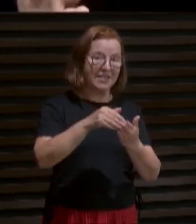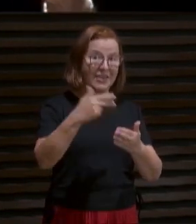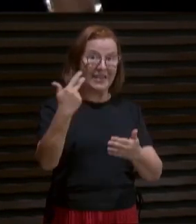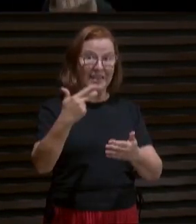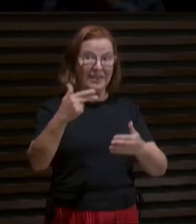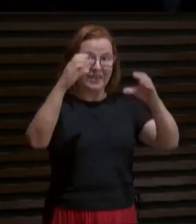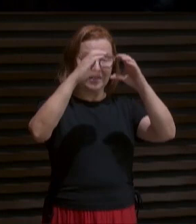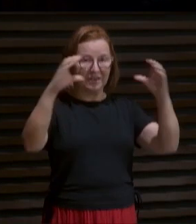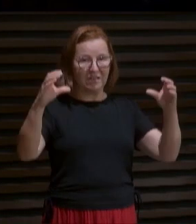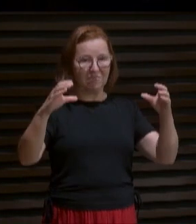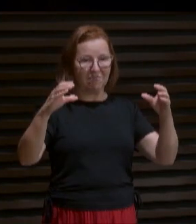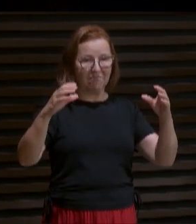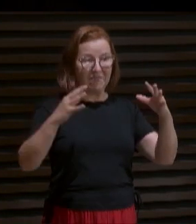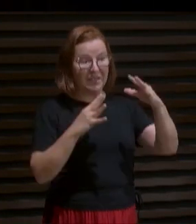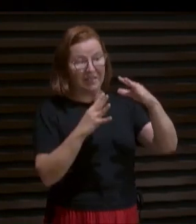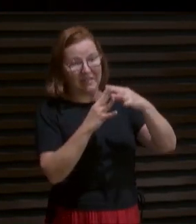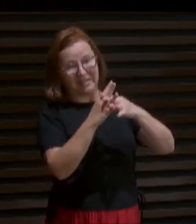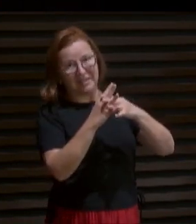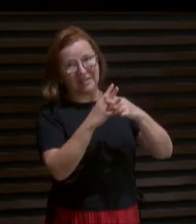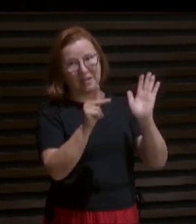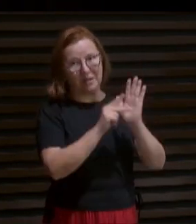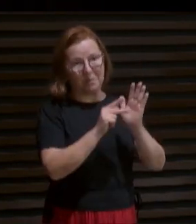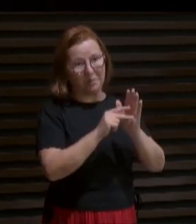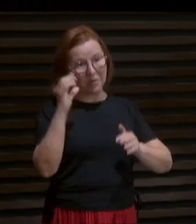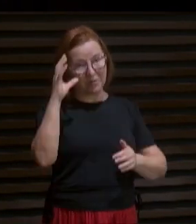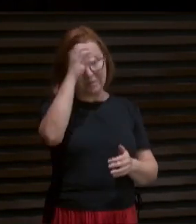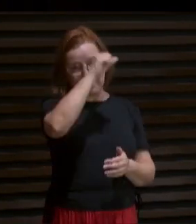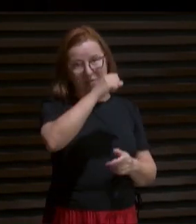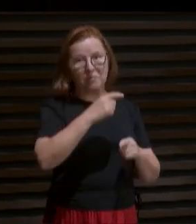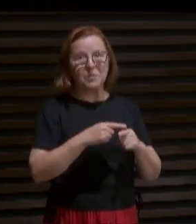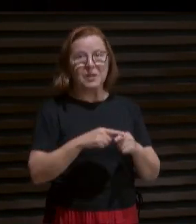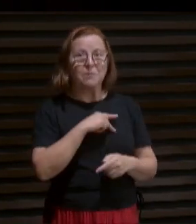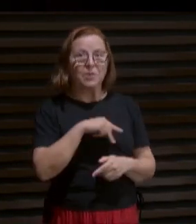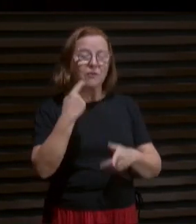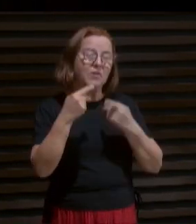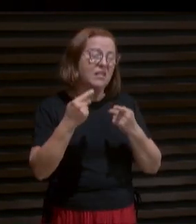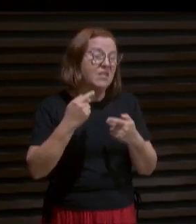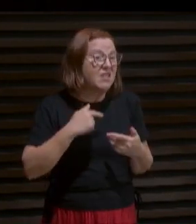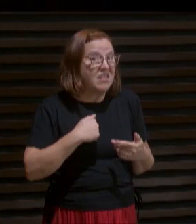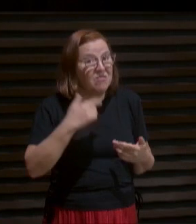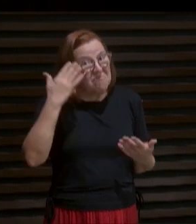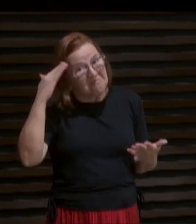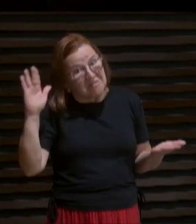transcende a sua compreensão, porque ele diz, eu não sei se